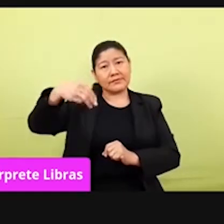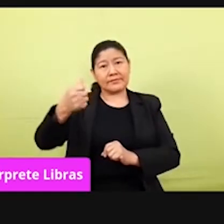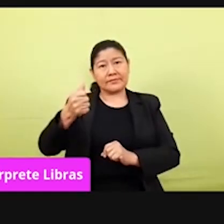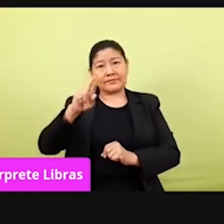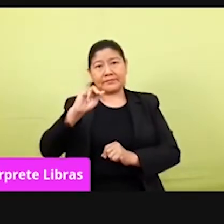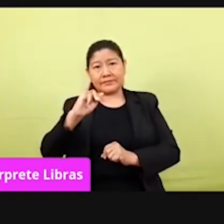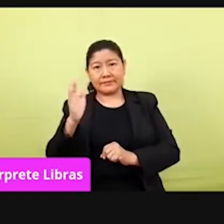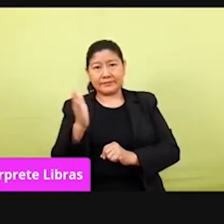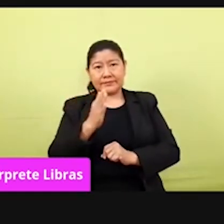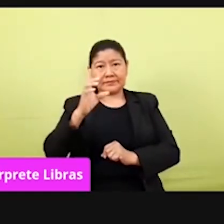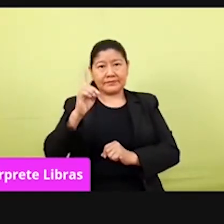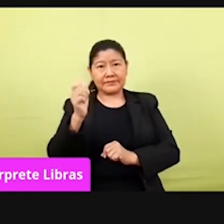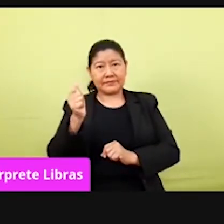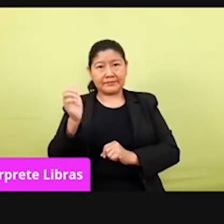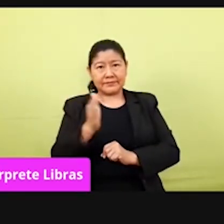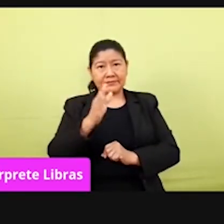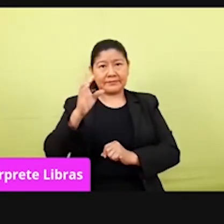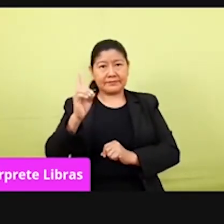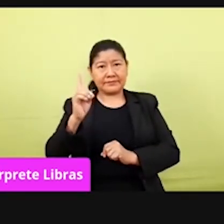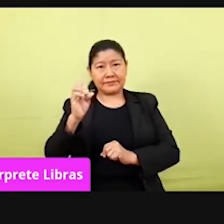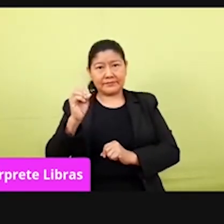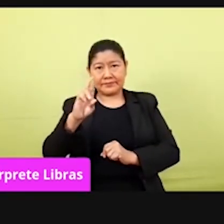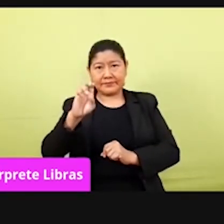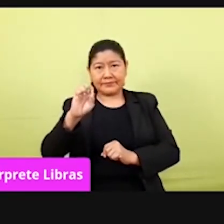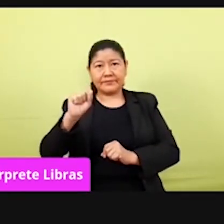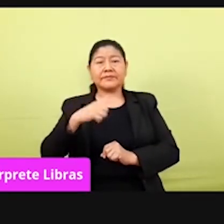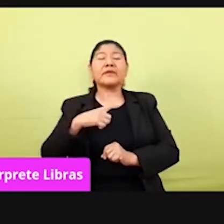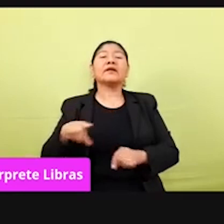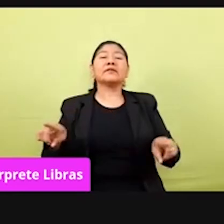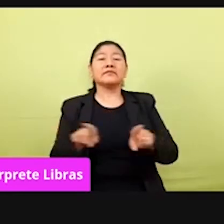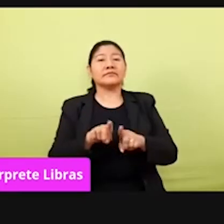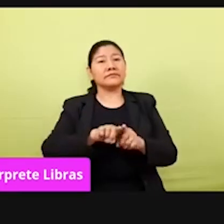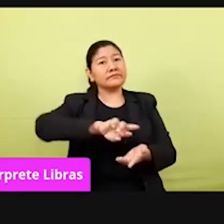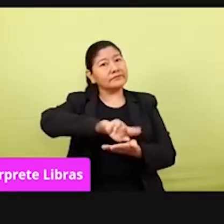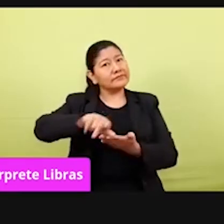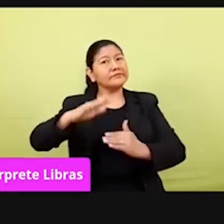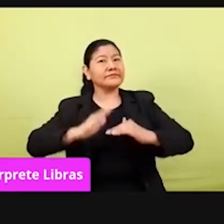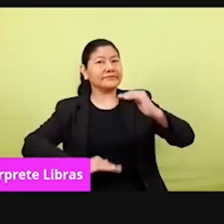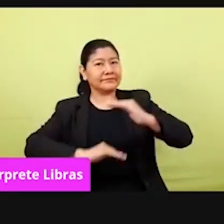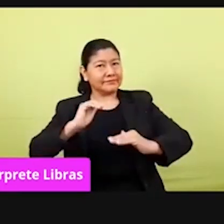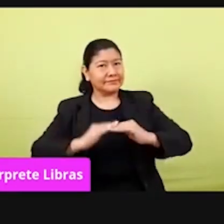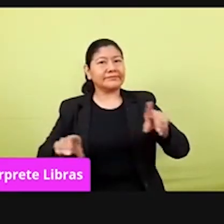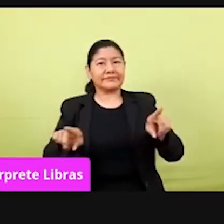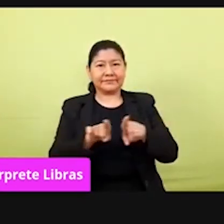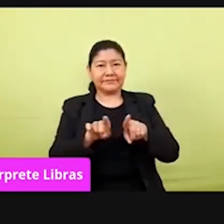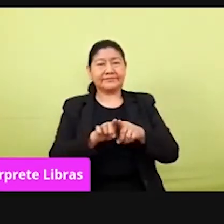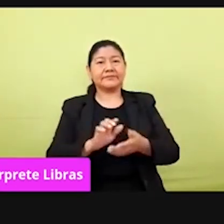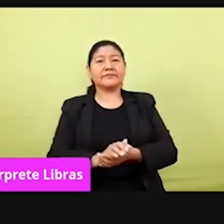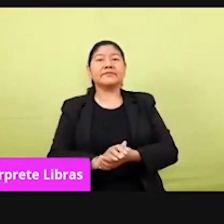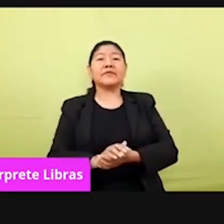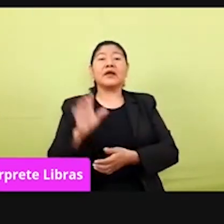Dores Dias Acosta e pela especialista professora Cíntia Fabiana Alves de Melo Câmara. No